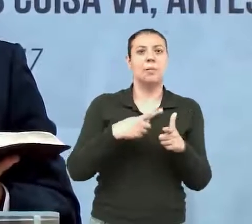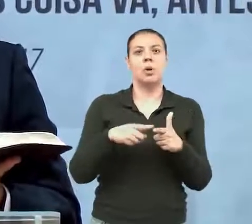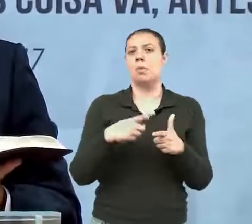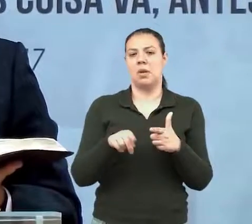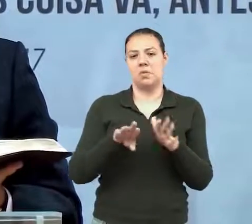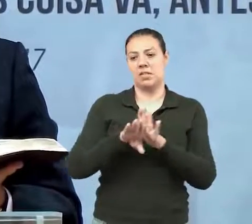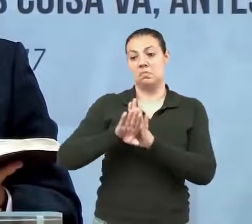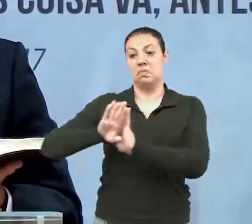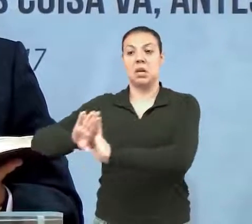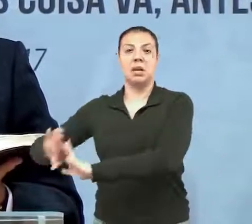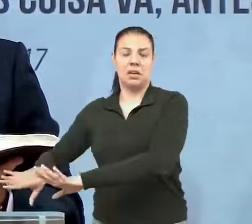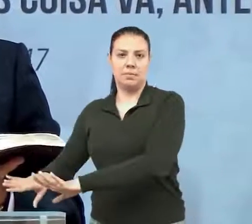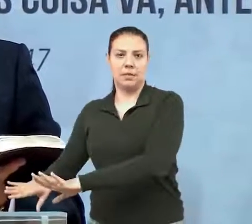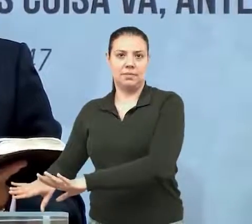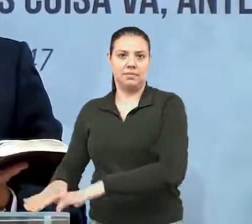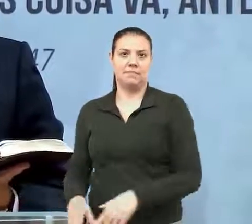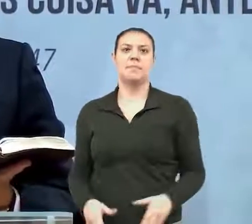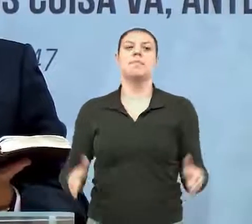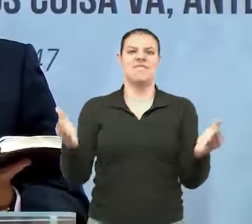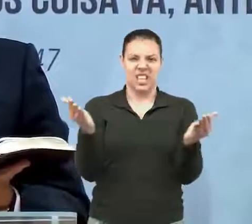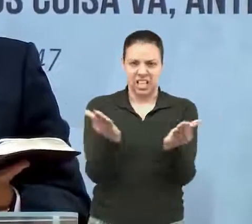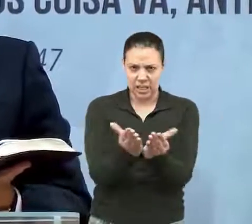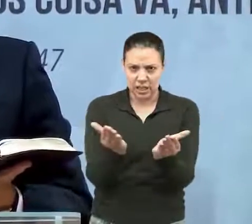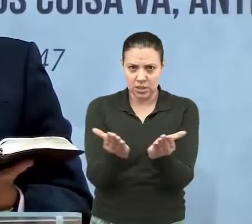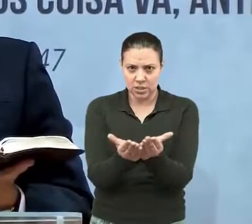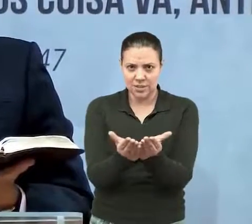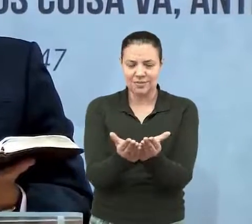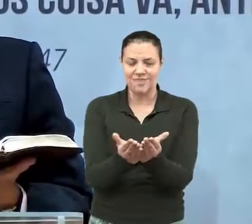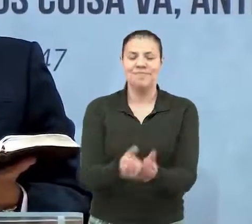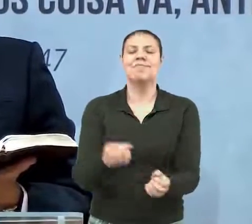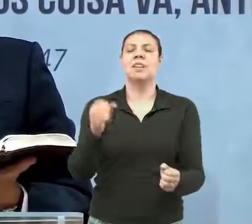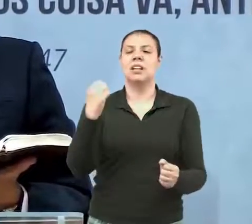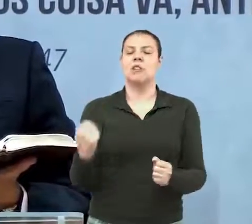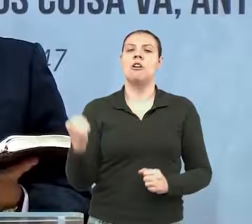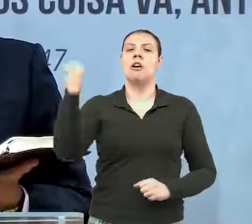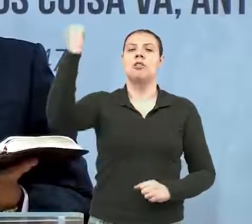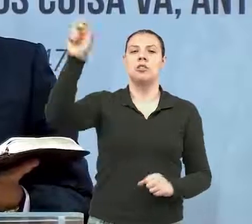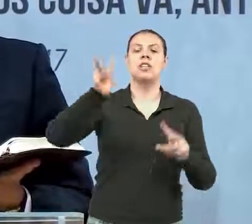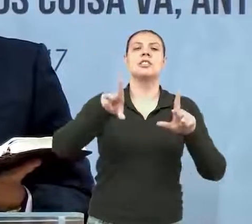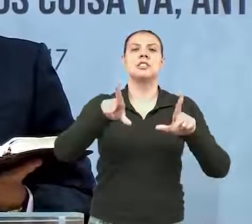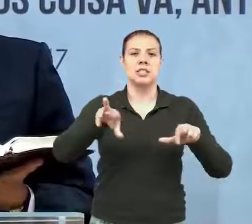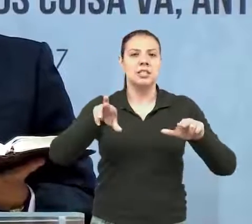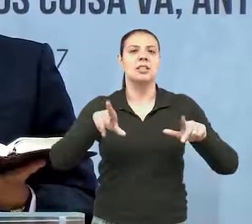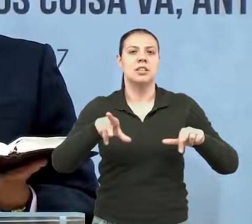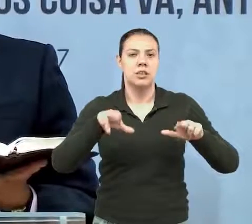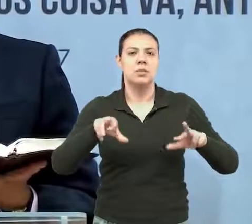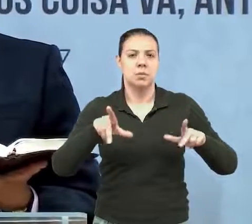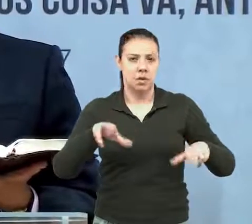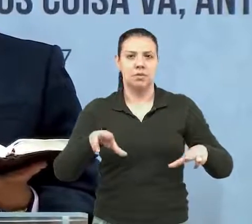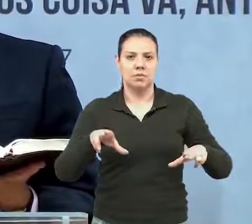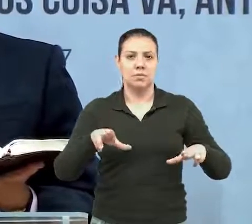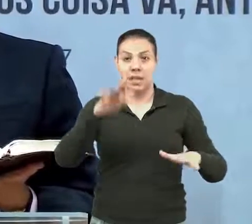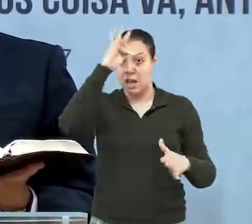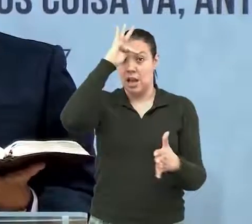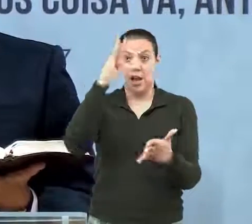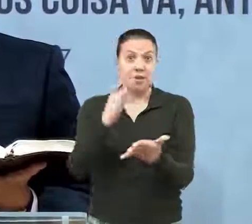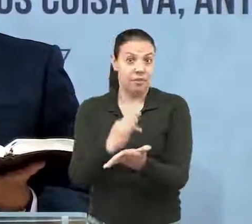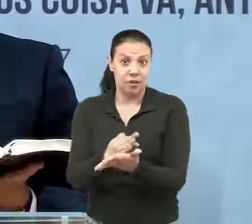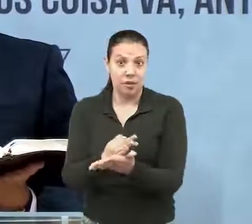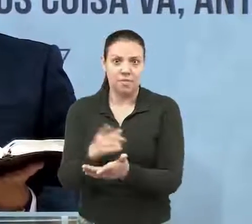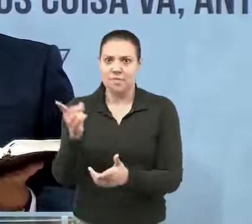são sujeitos aos mesmos problemas. A nossa fé não nos imuniza